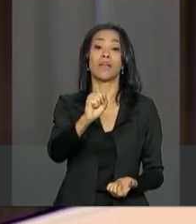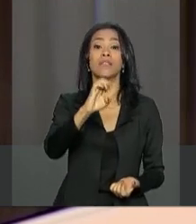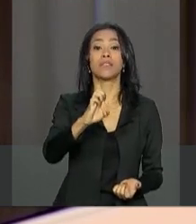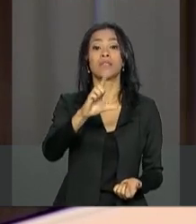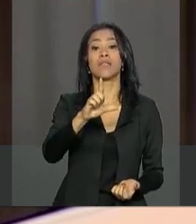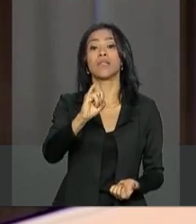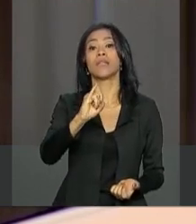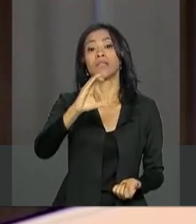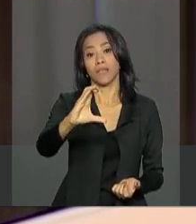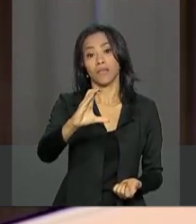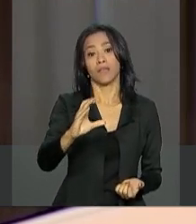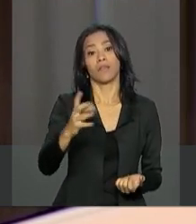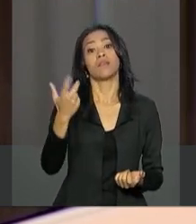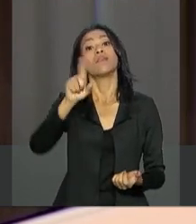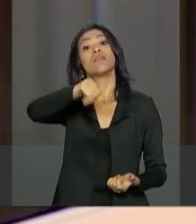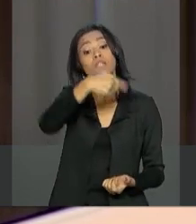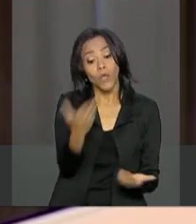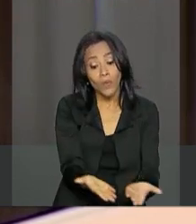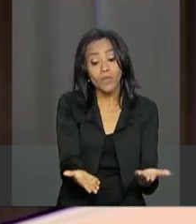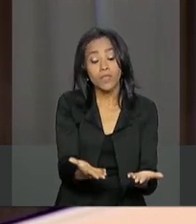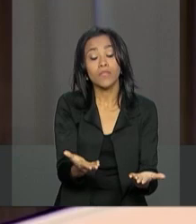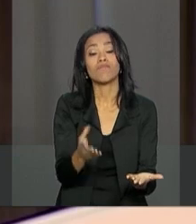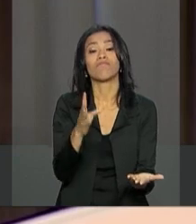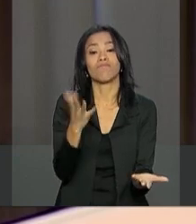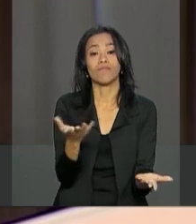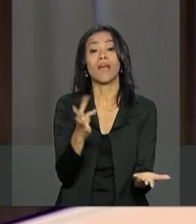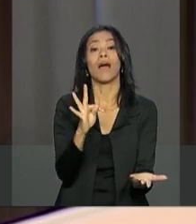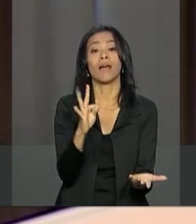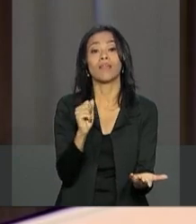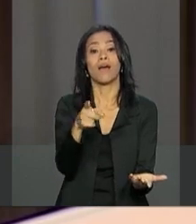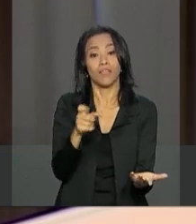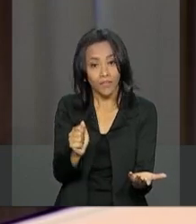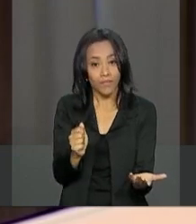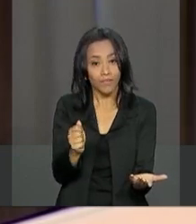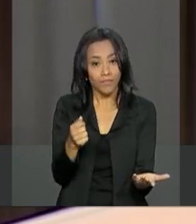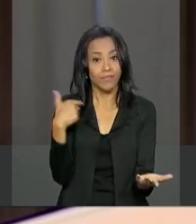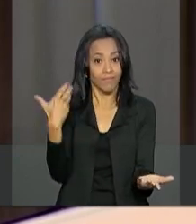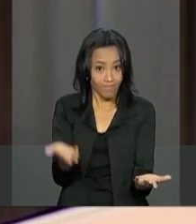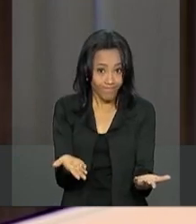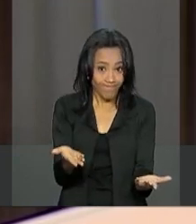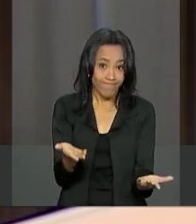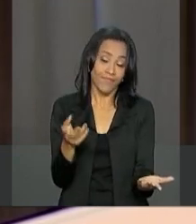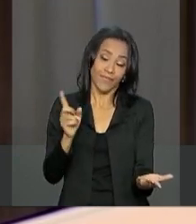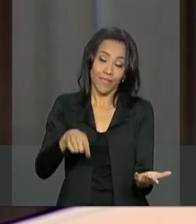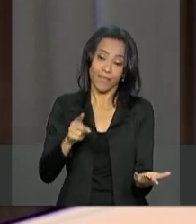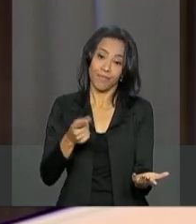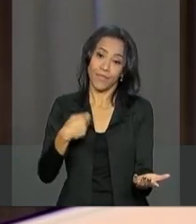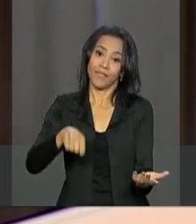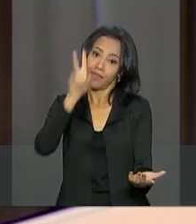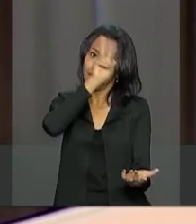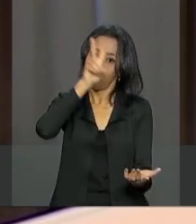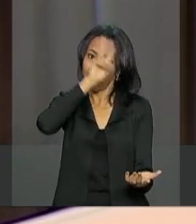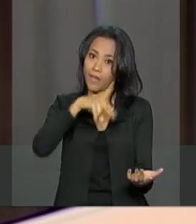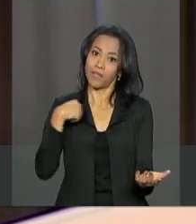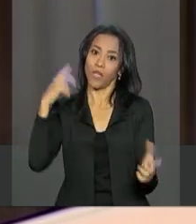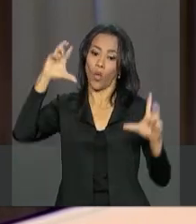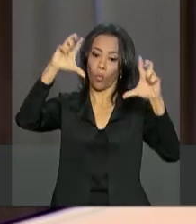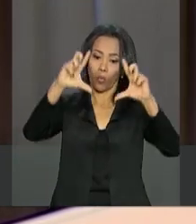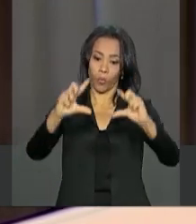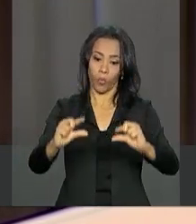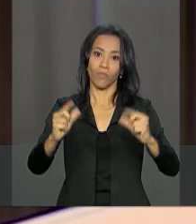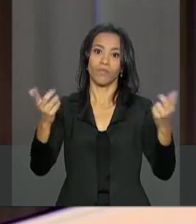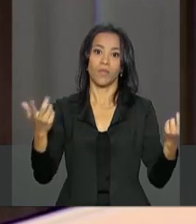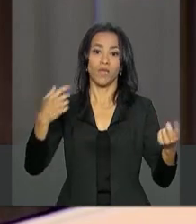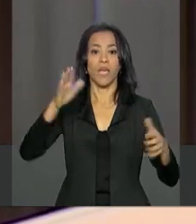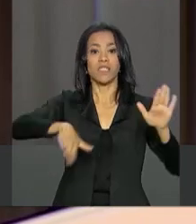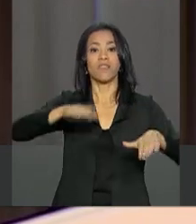início do governo, e a taxa de hoje. São coisas, são argumentos repetitivos, mas que devem ser relembrados, porque a nossa memória,